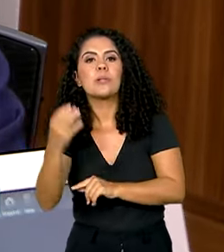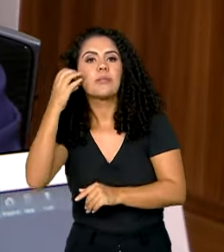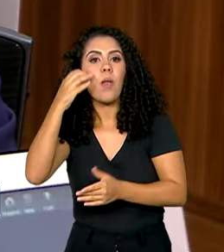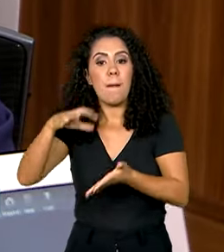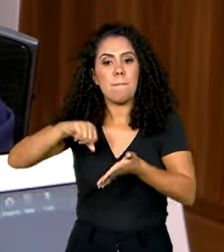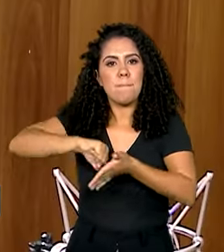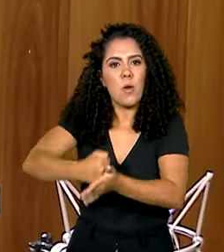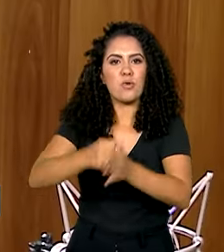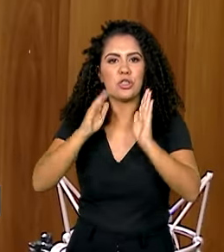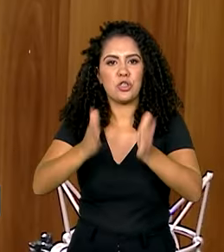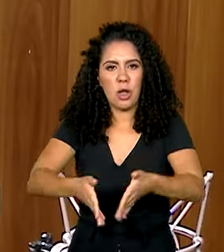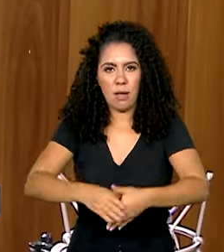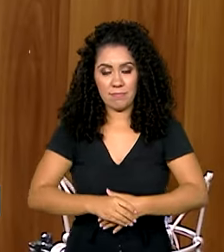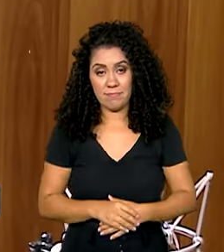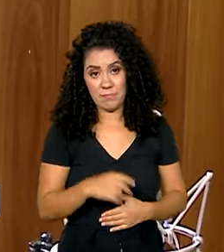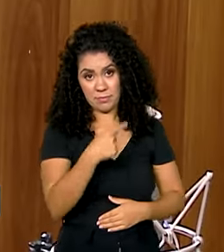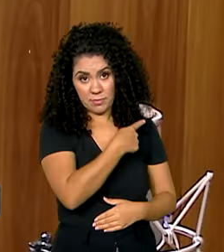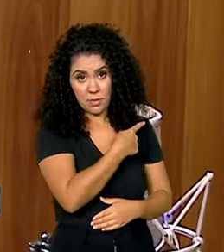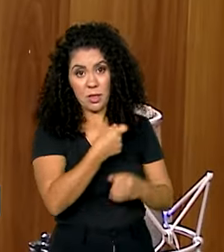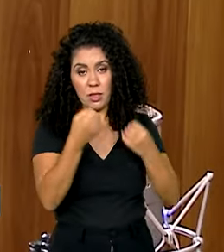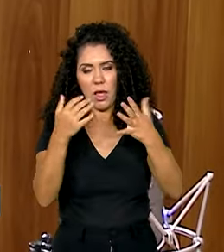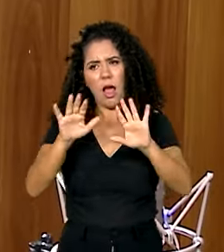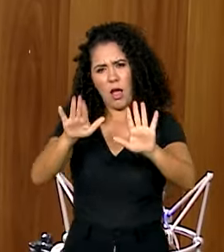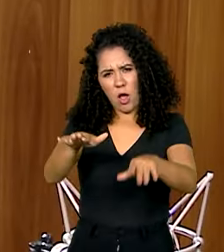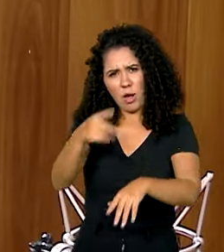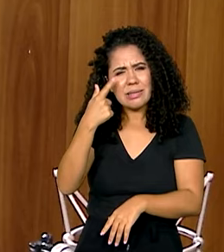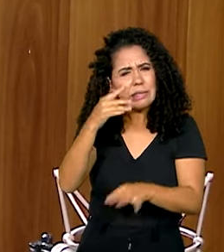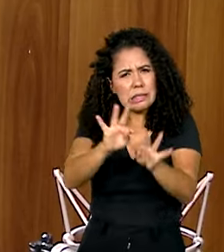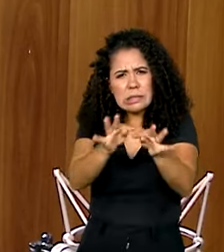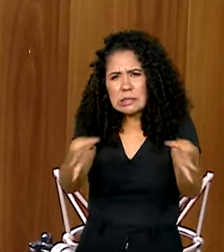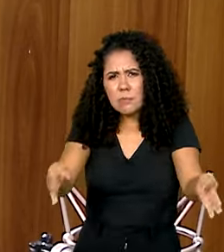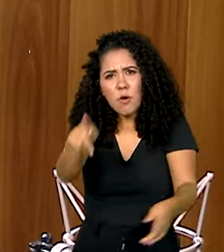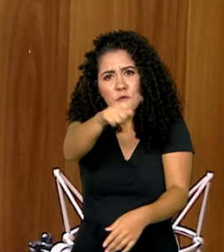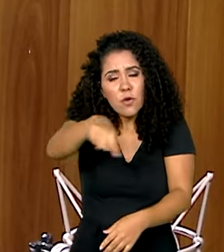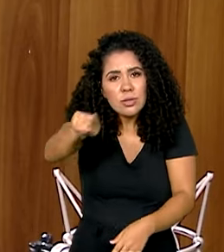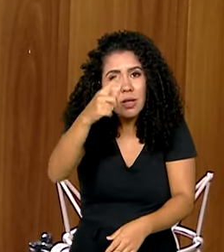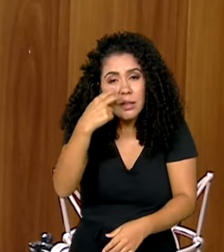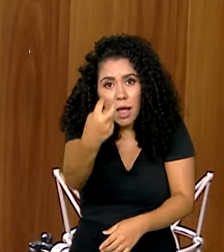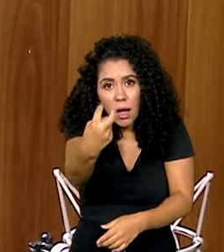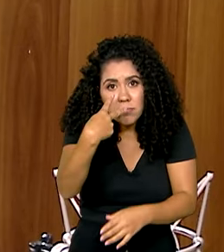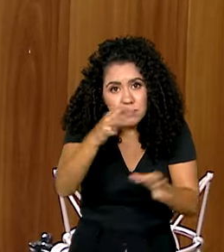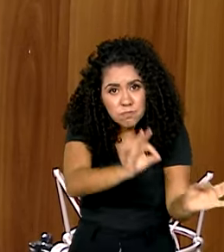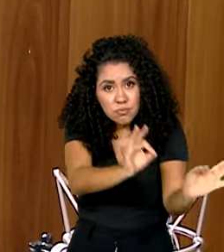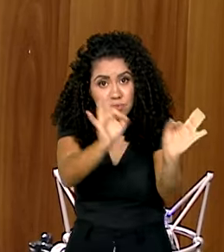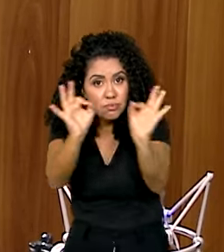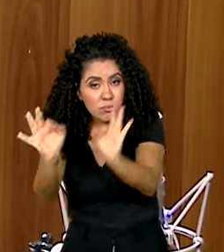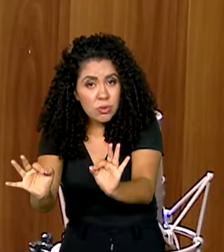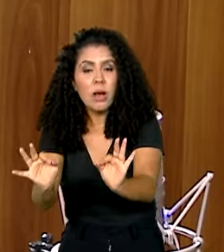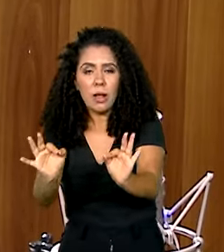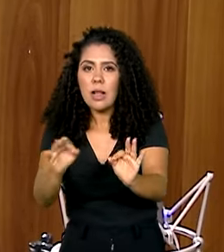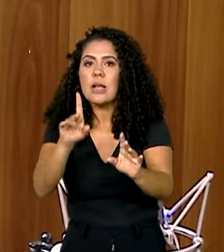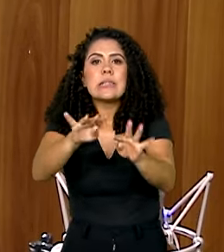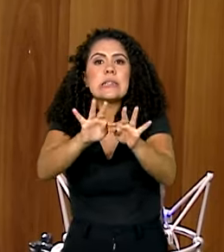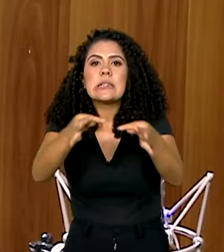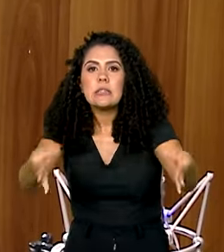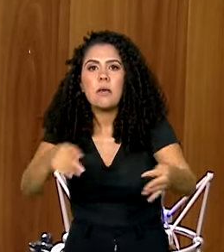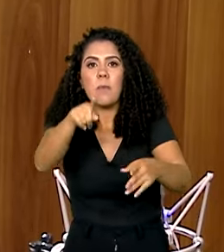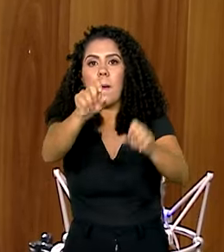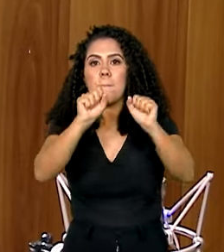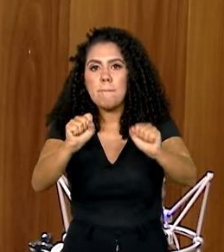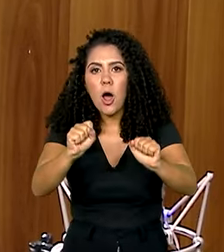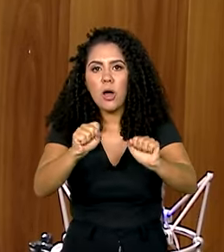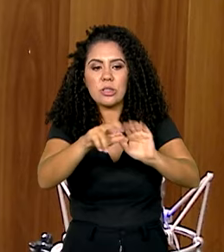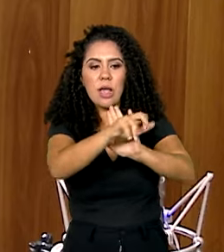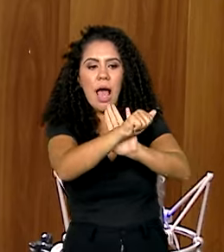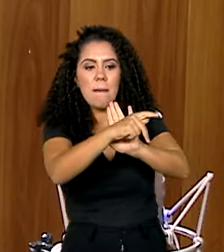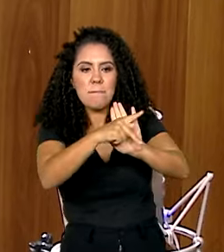bloqueados? Olha, é muito simples. Você que está nos ouvindo, basta entrar no aplicativo, nas